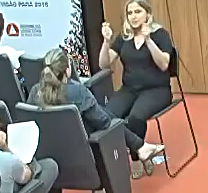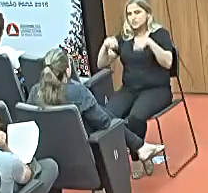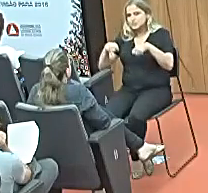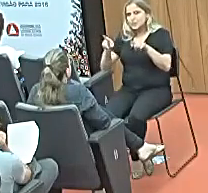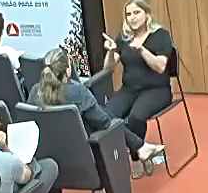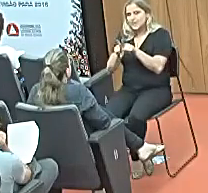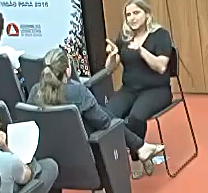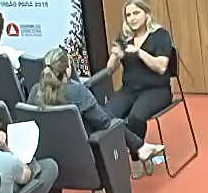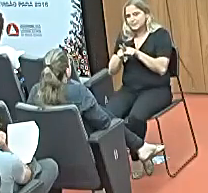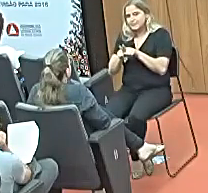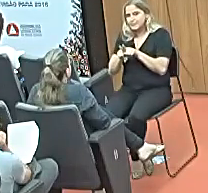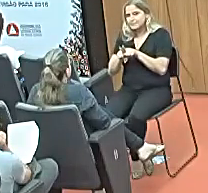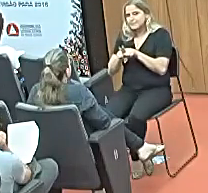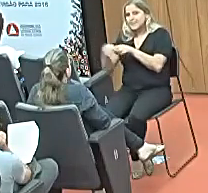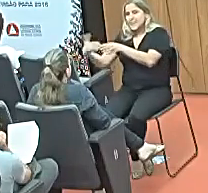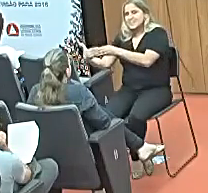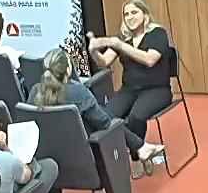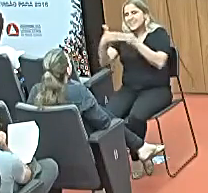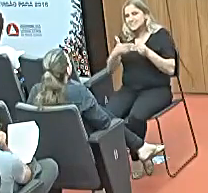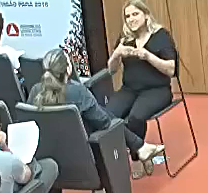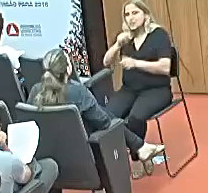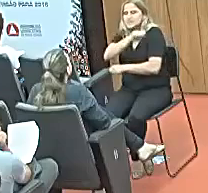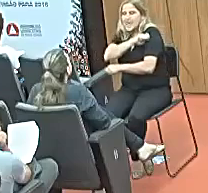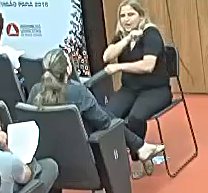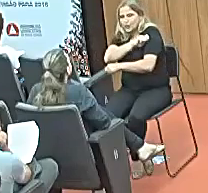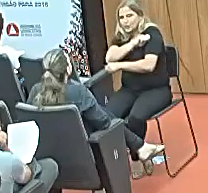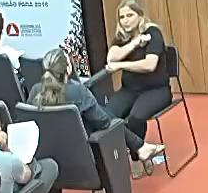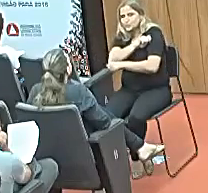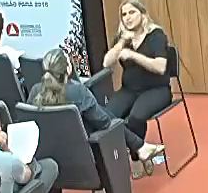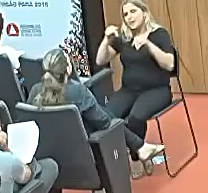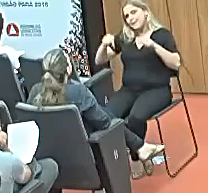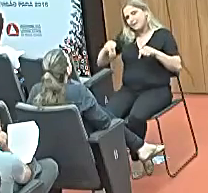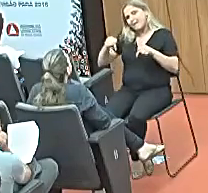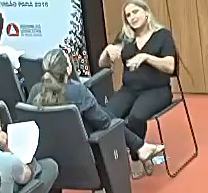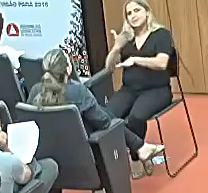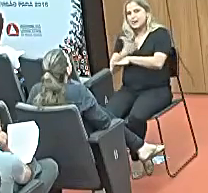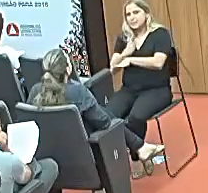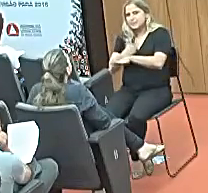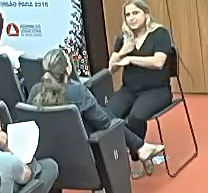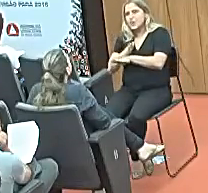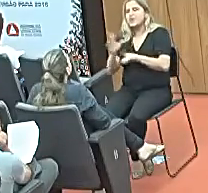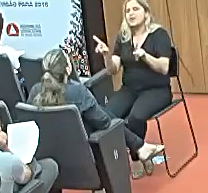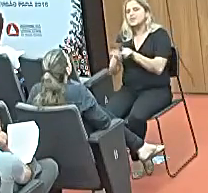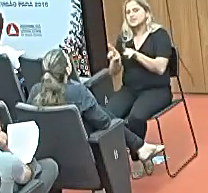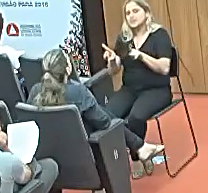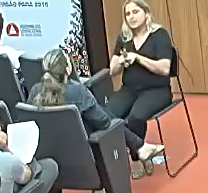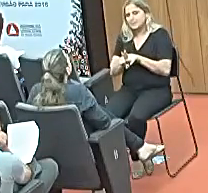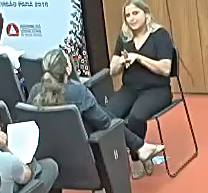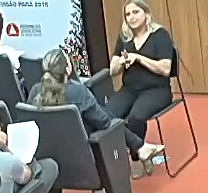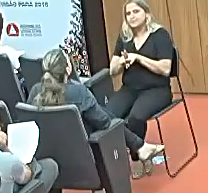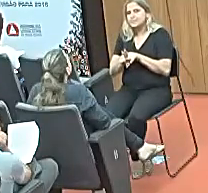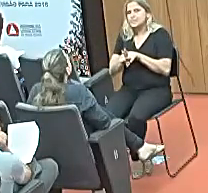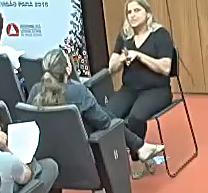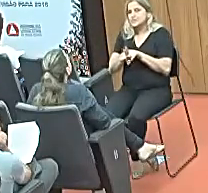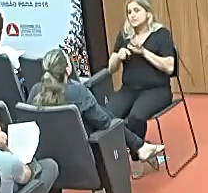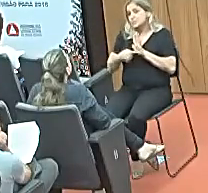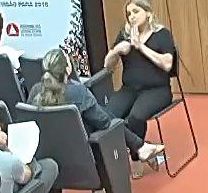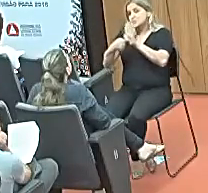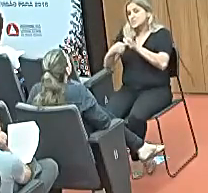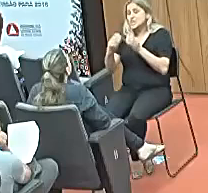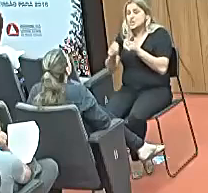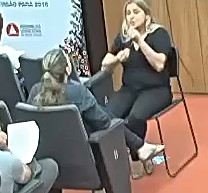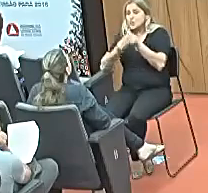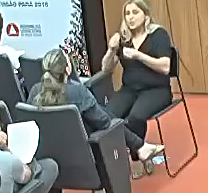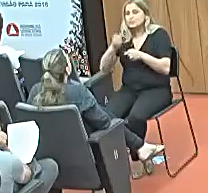trazer a academia com as suas contribuições para o aprimoramento de todo esse processo participativo em subsídio às